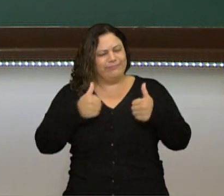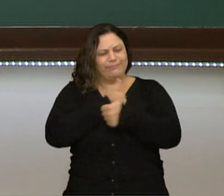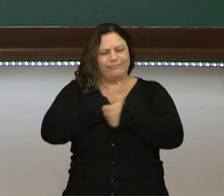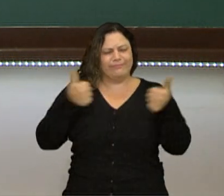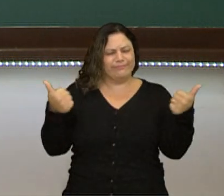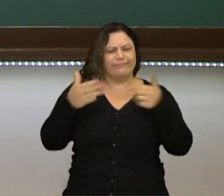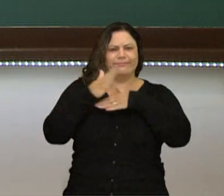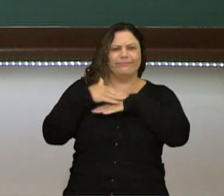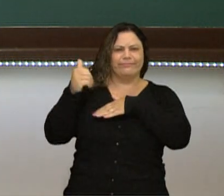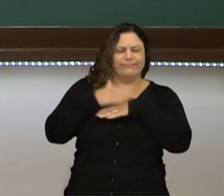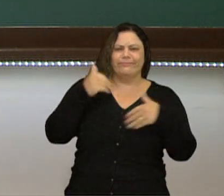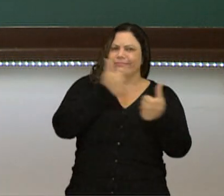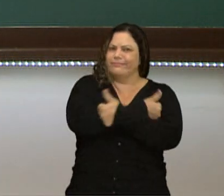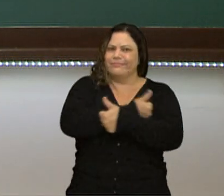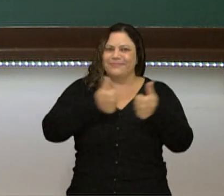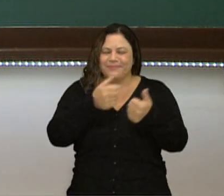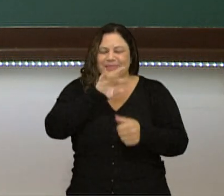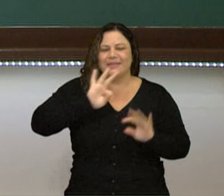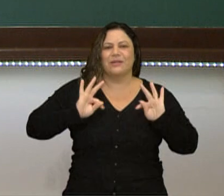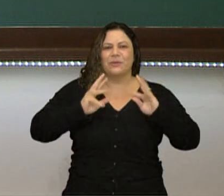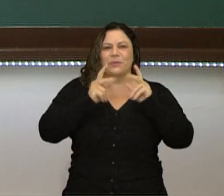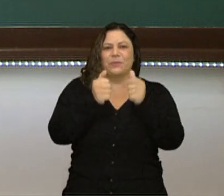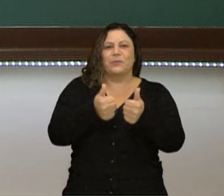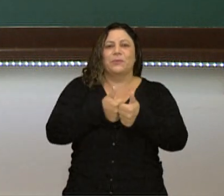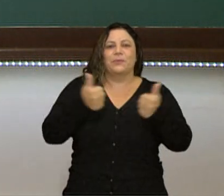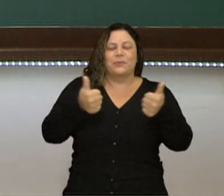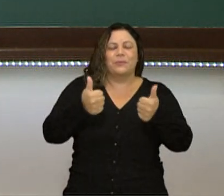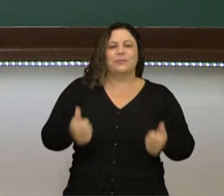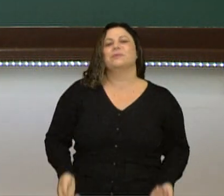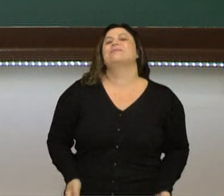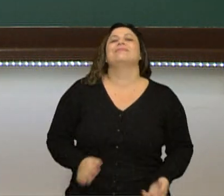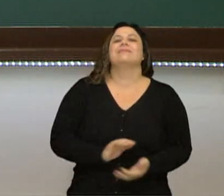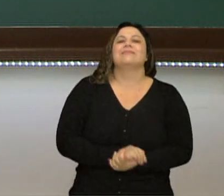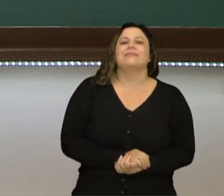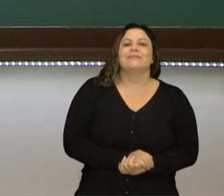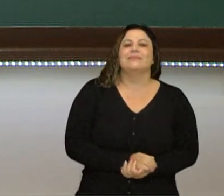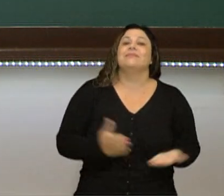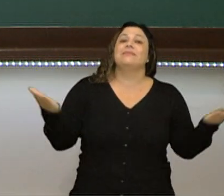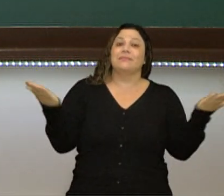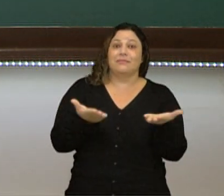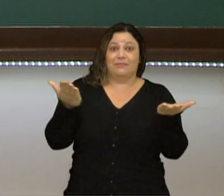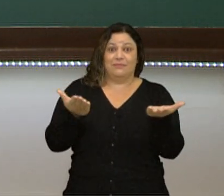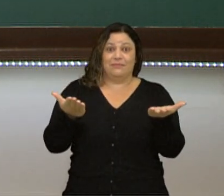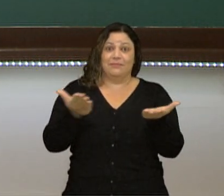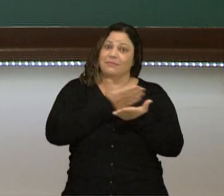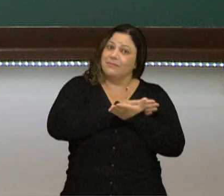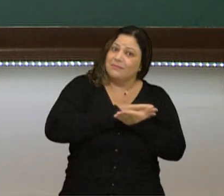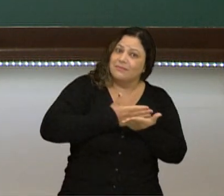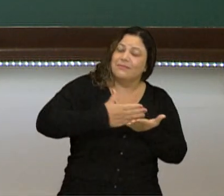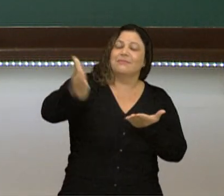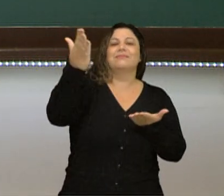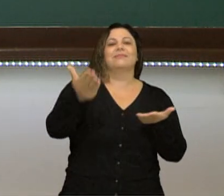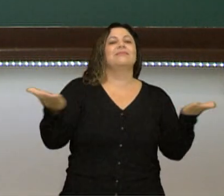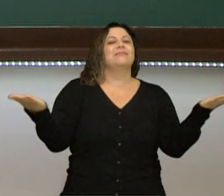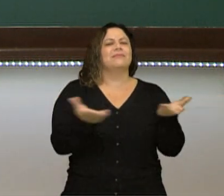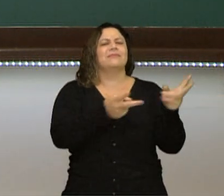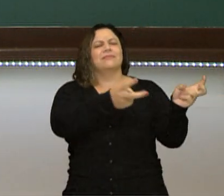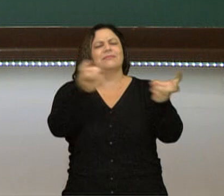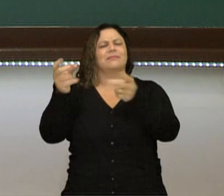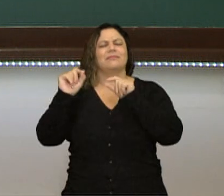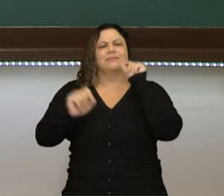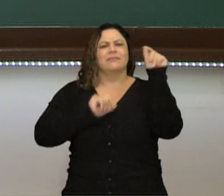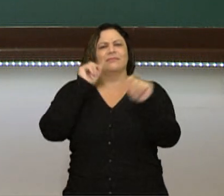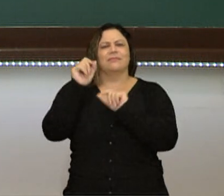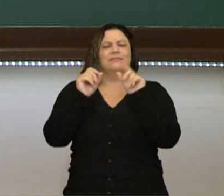e minhas queridas? Que beleza! Vamos trabalhar então? Vamos observar o que vai trabalhar hoje, o